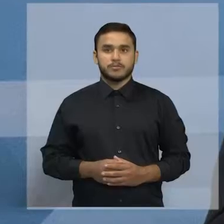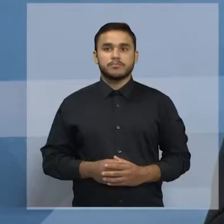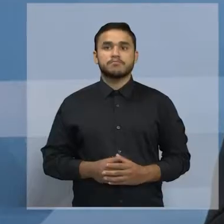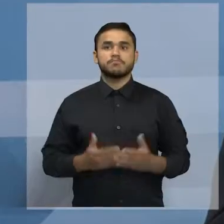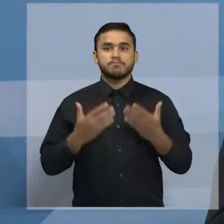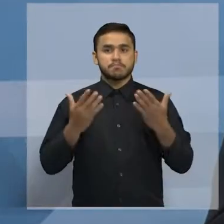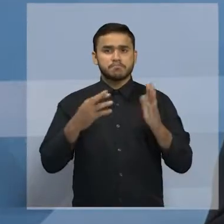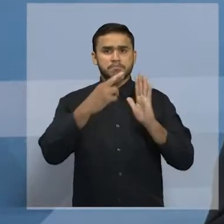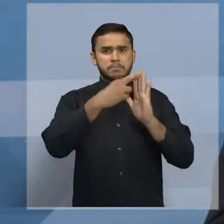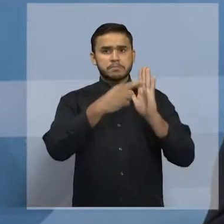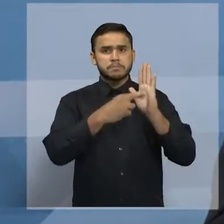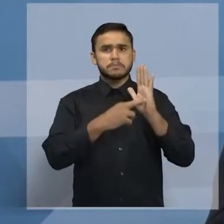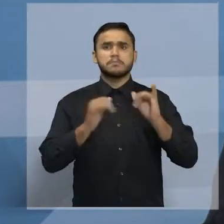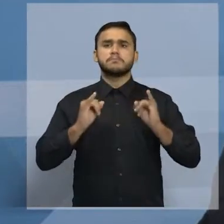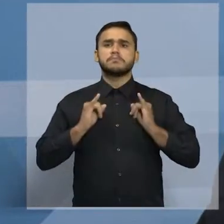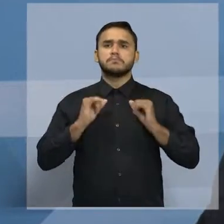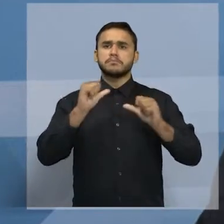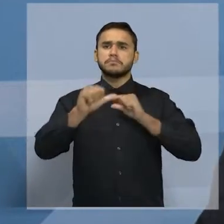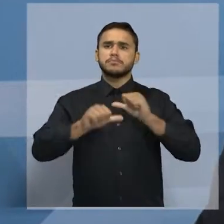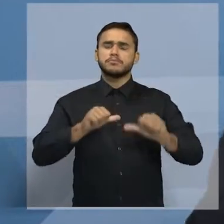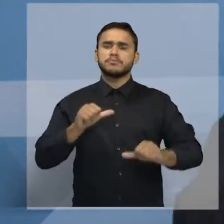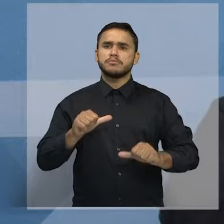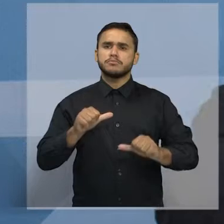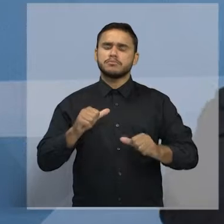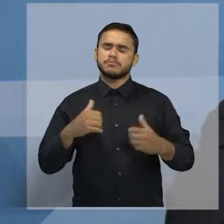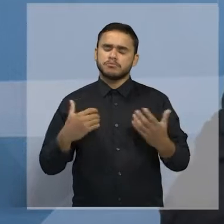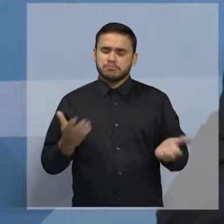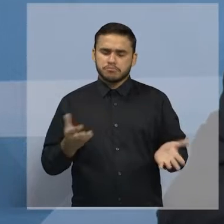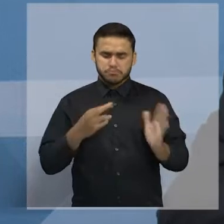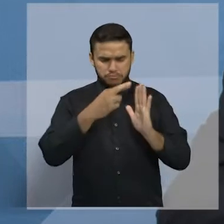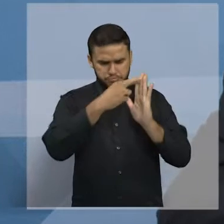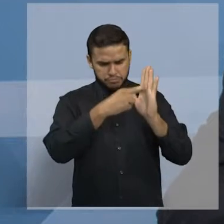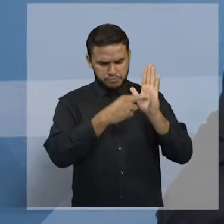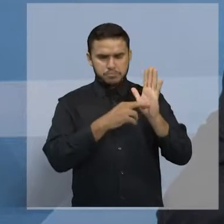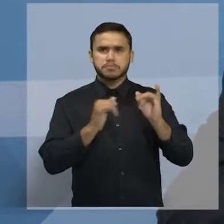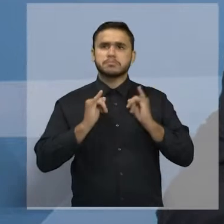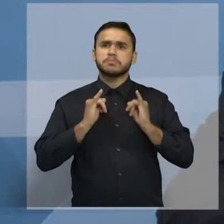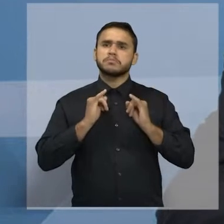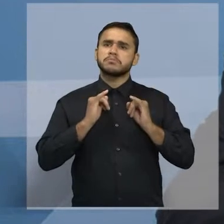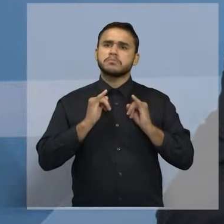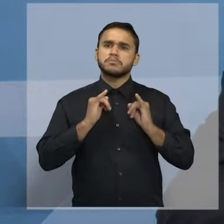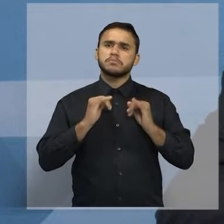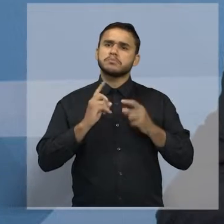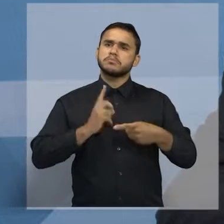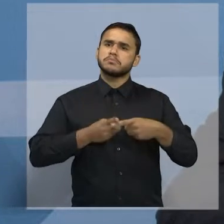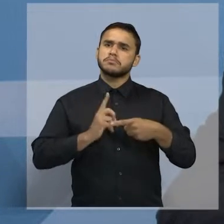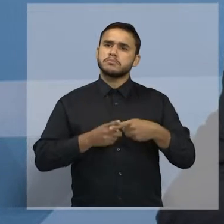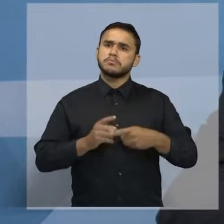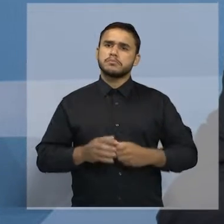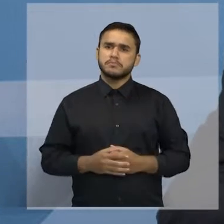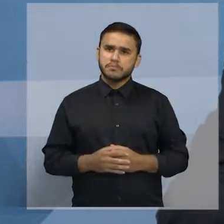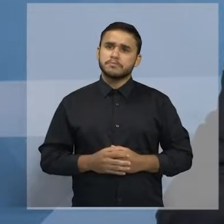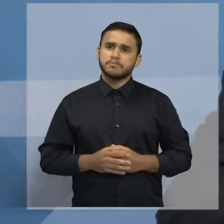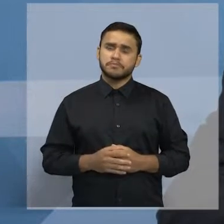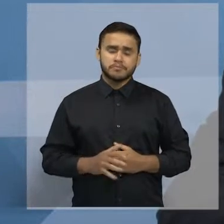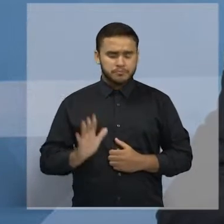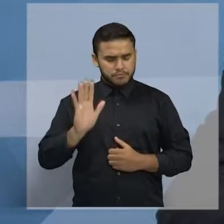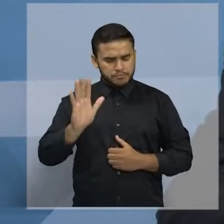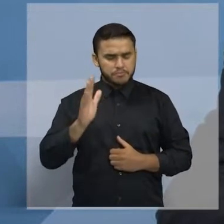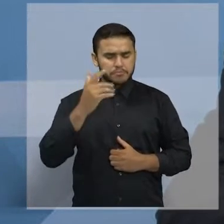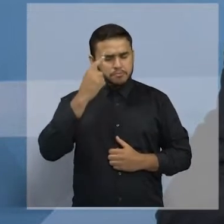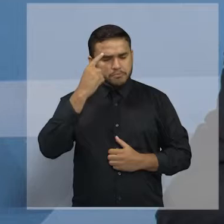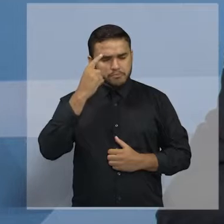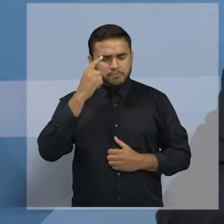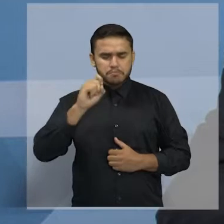Reforma da Previdência. De que reforma, afinal, nós estamos falando? Essa pergunta o faço como provocação